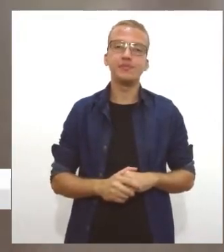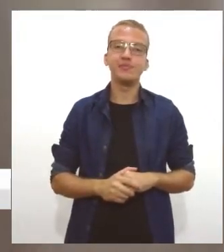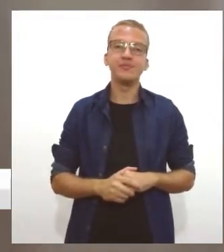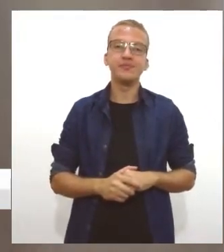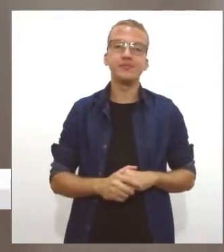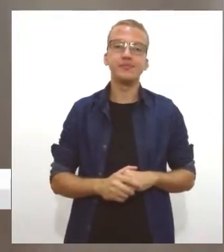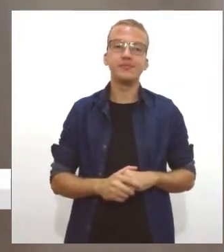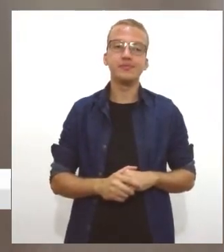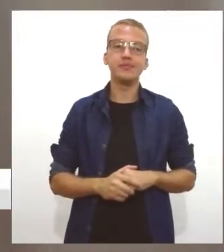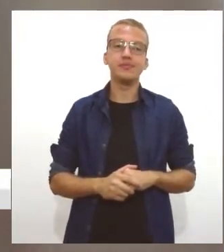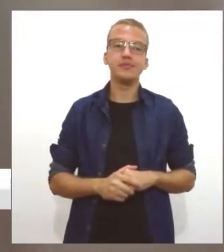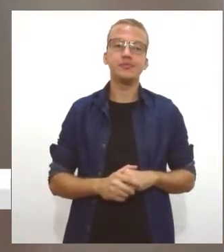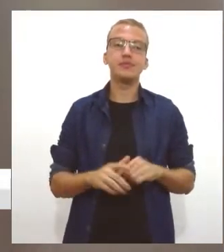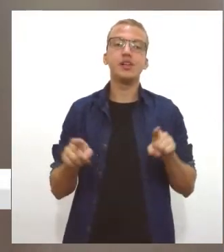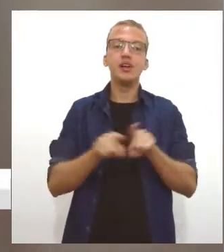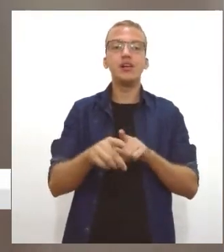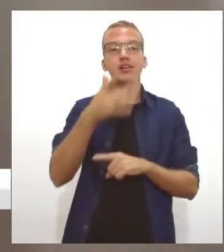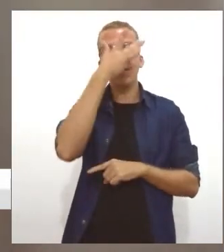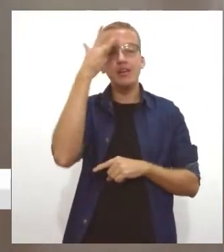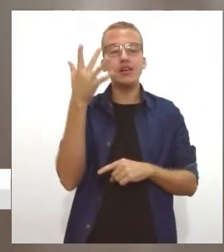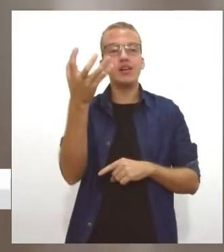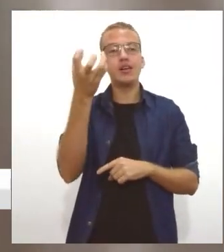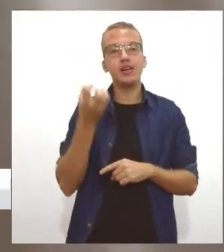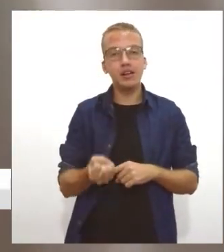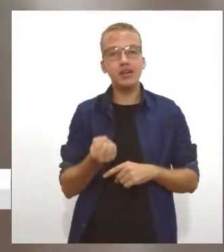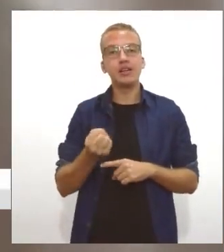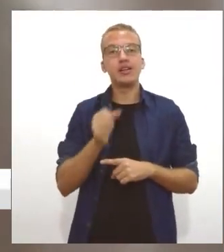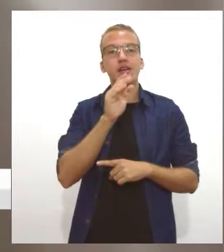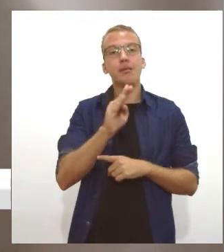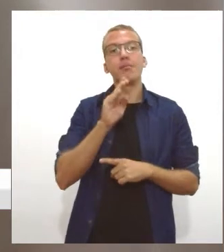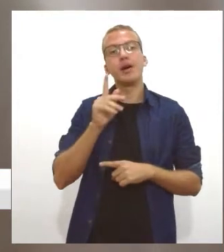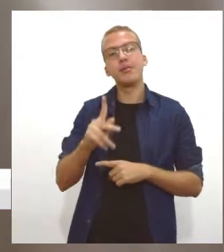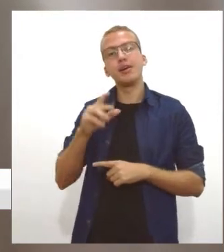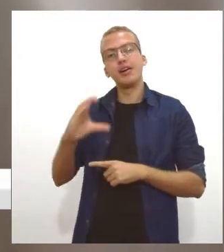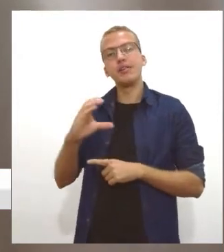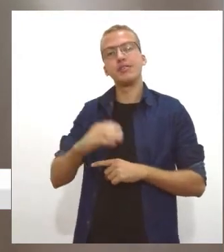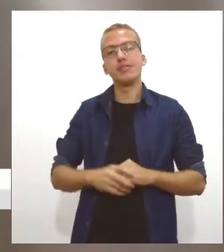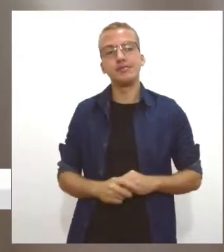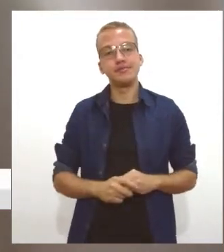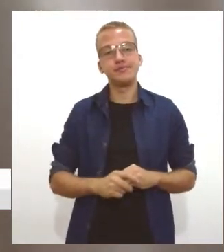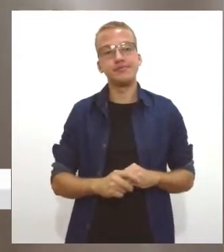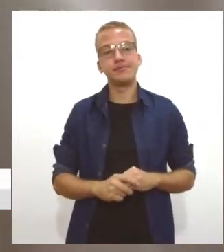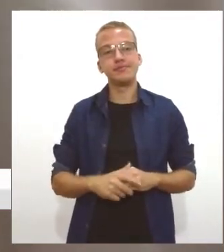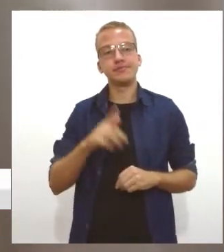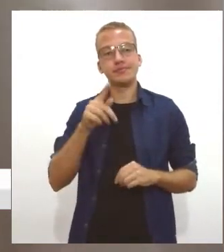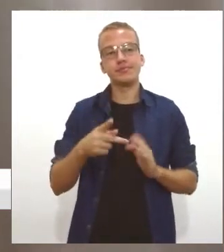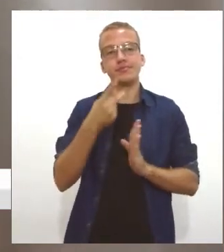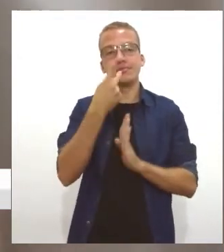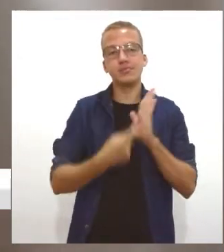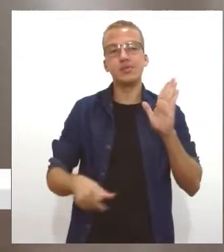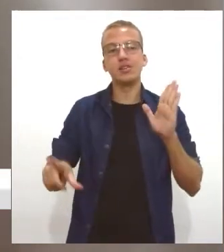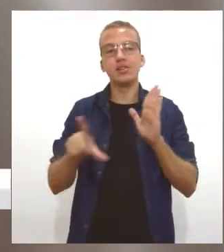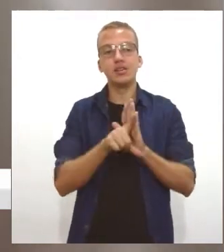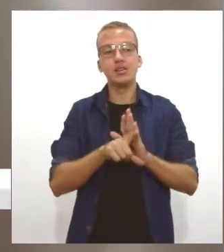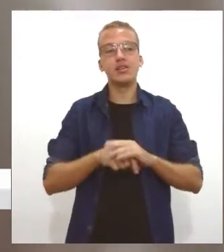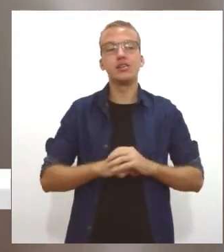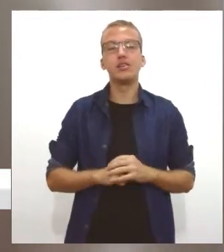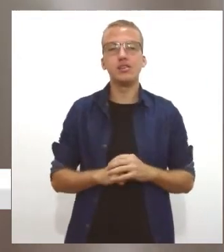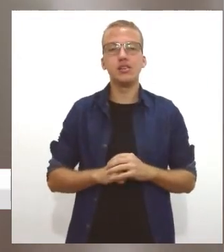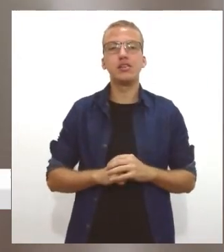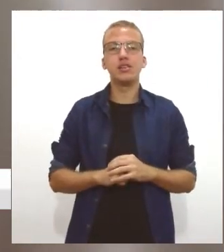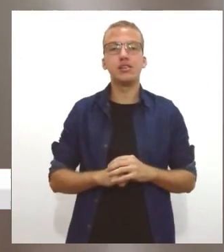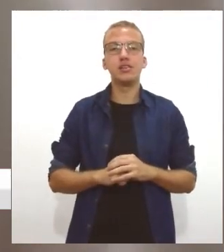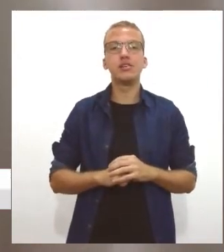que podem receber também um benefício de prestação continuada. E aí, salvo engano, é um projeto de lei do senador Humberto Costa, que até hoje realmente não